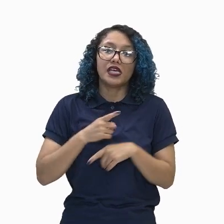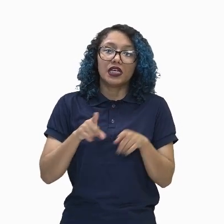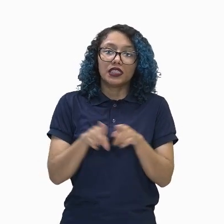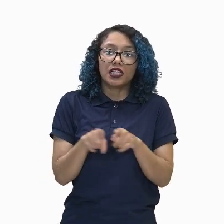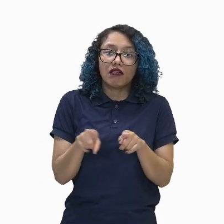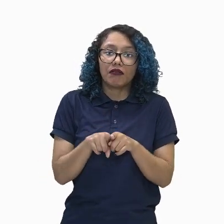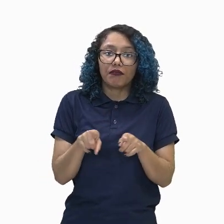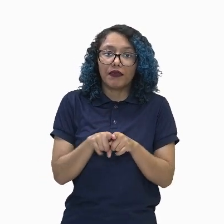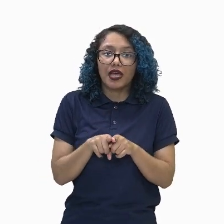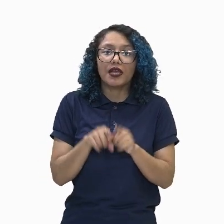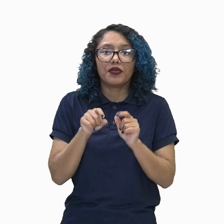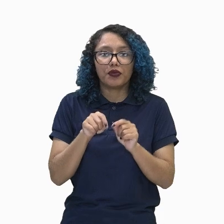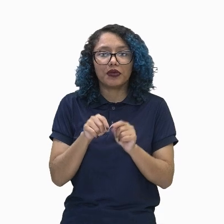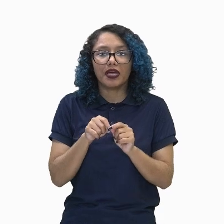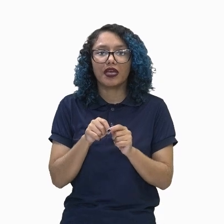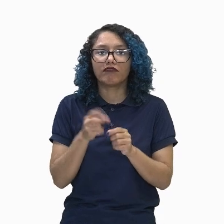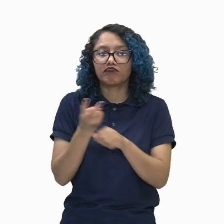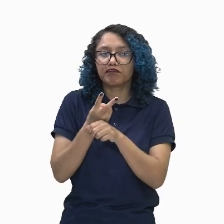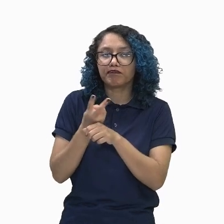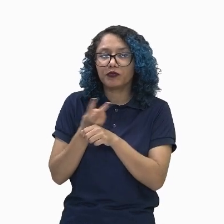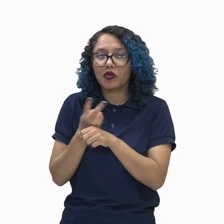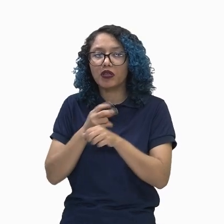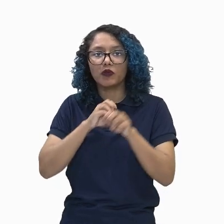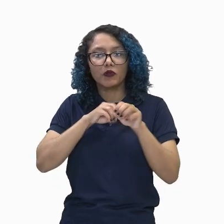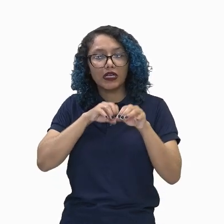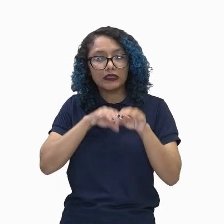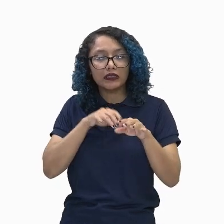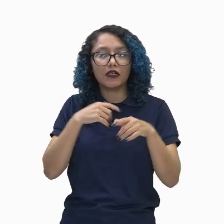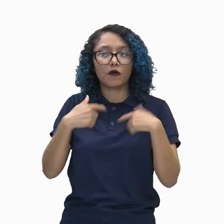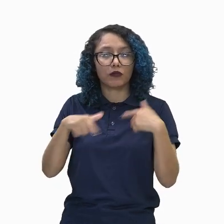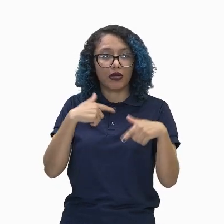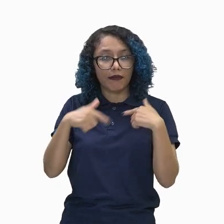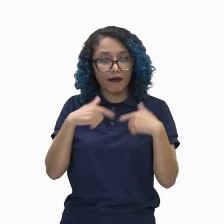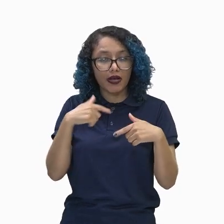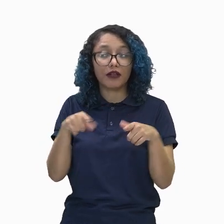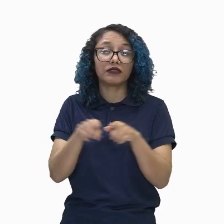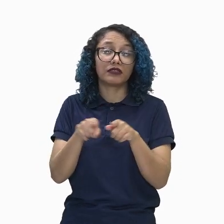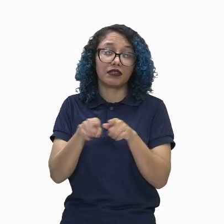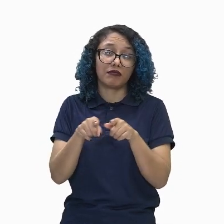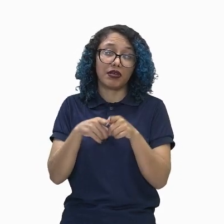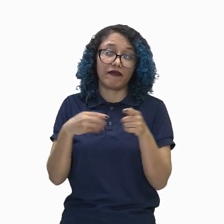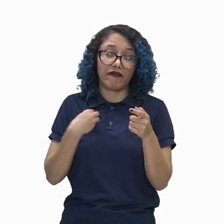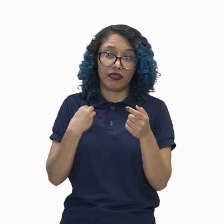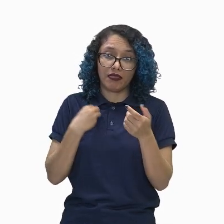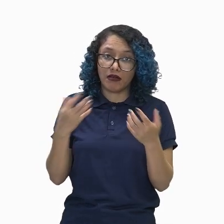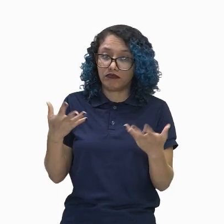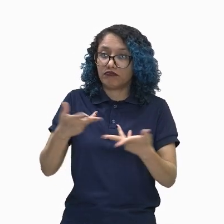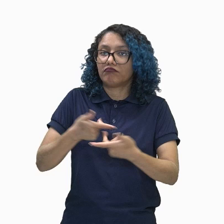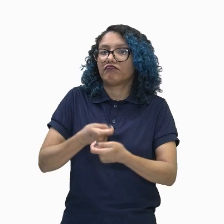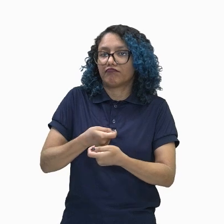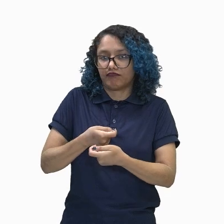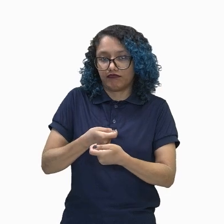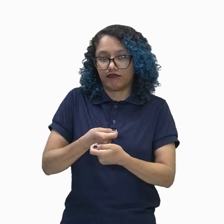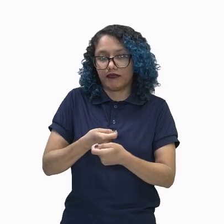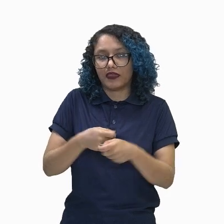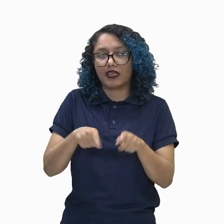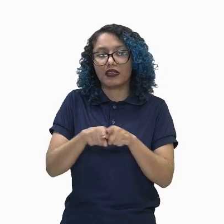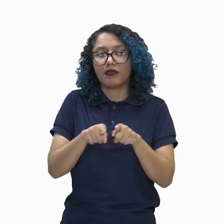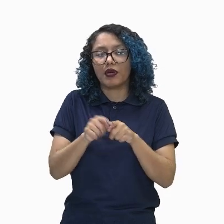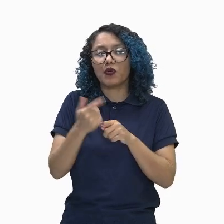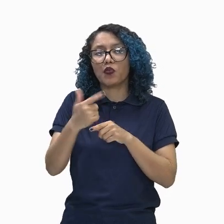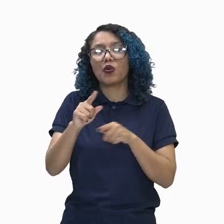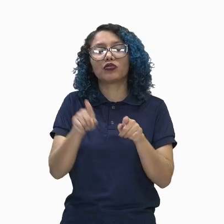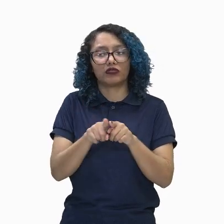quê? Educação, emprego e também a qualidade de vida. E um outro que